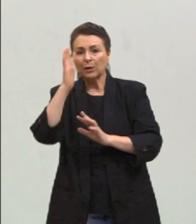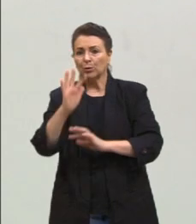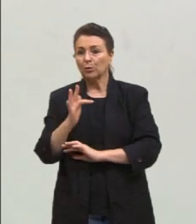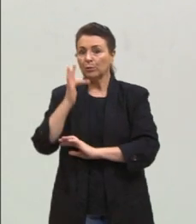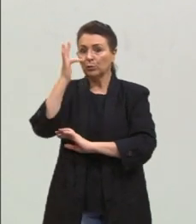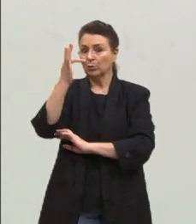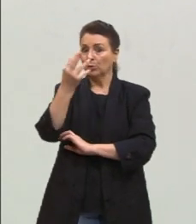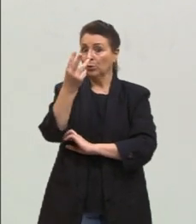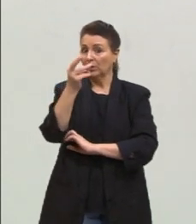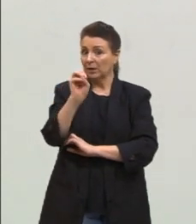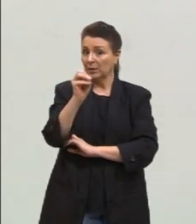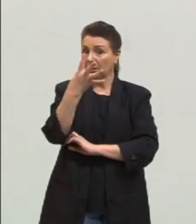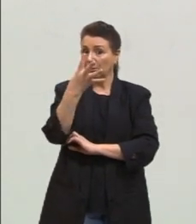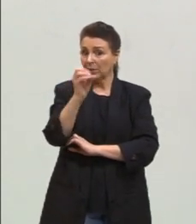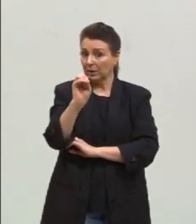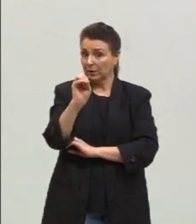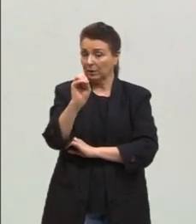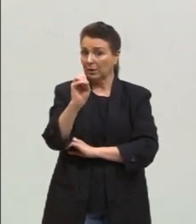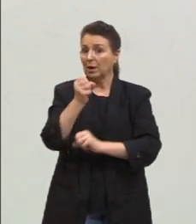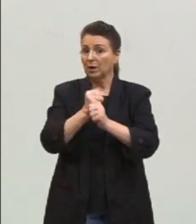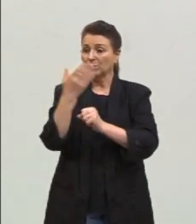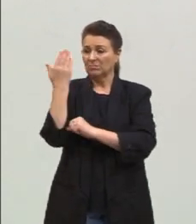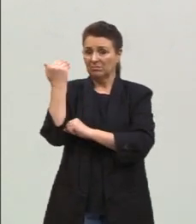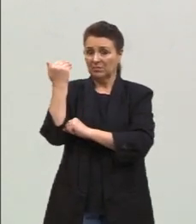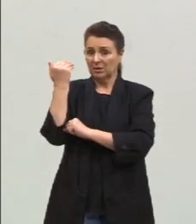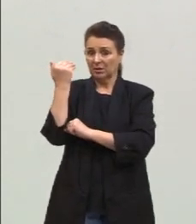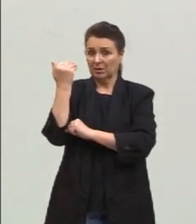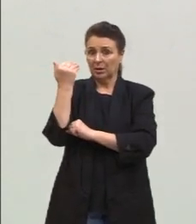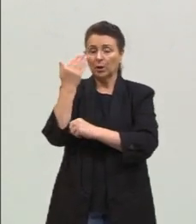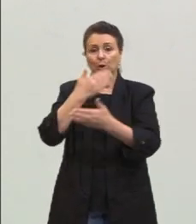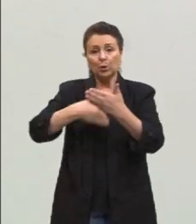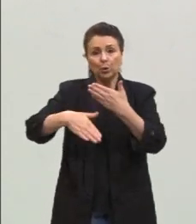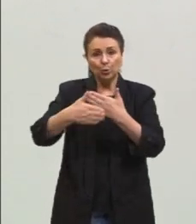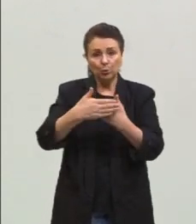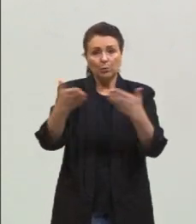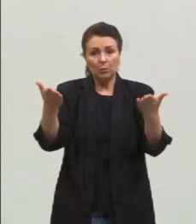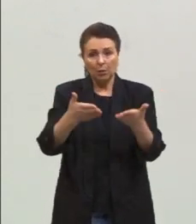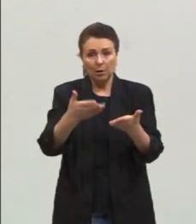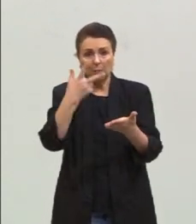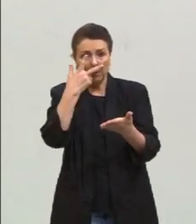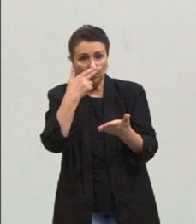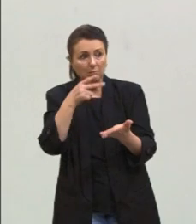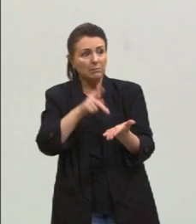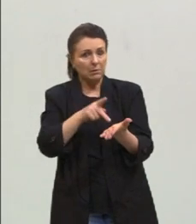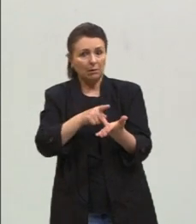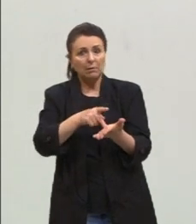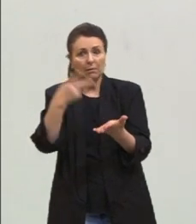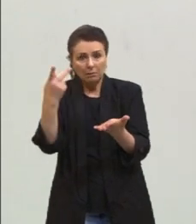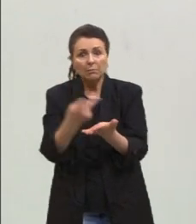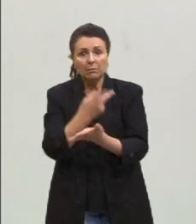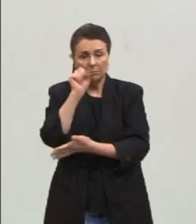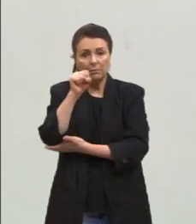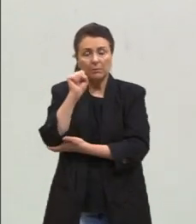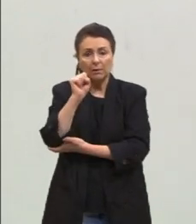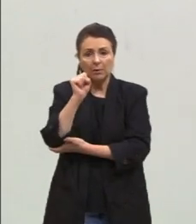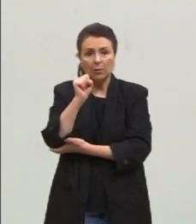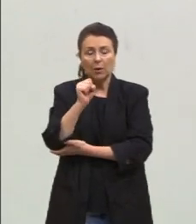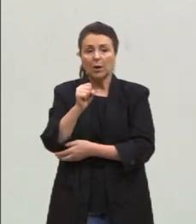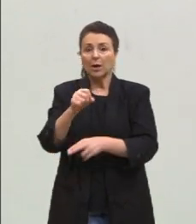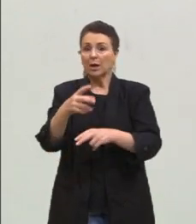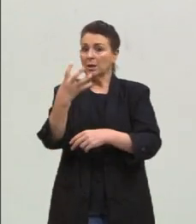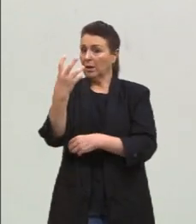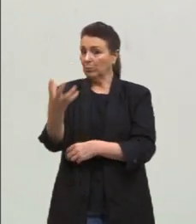sobre o aquecimento global por exemplo todas elas estão se concretizando de uma forma extremamente alarmante né então